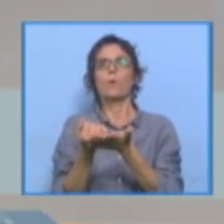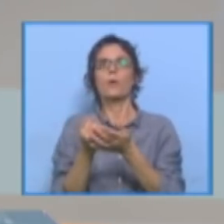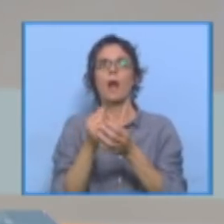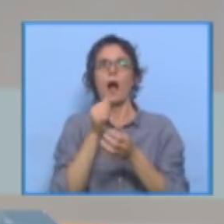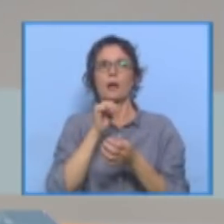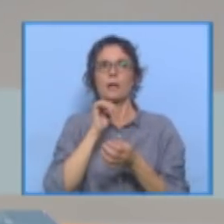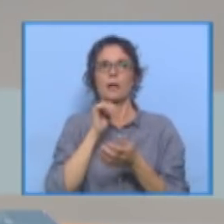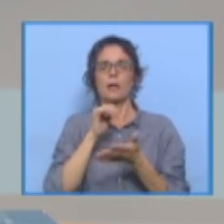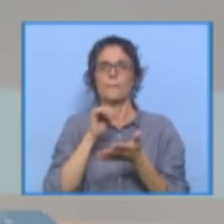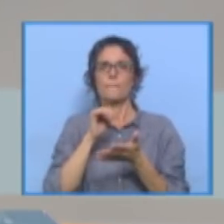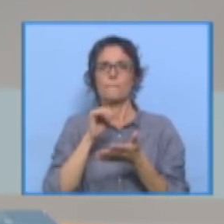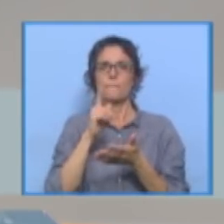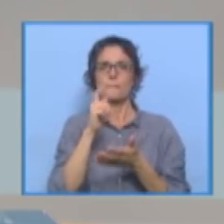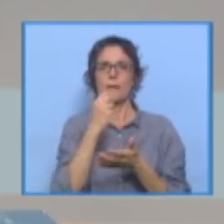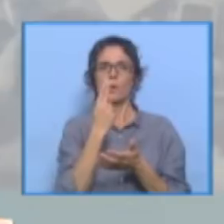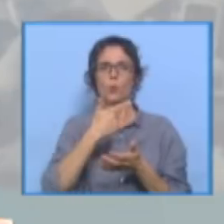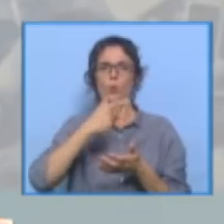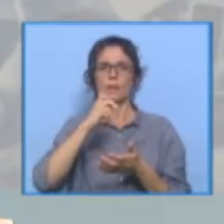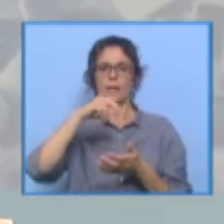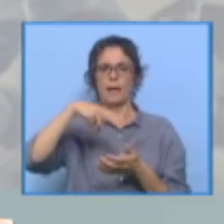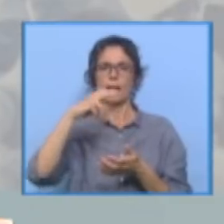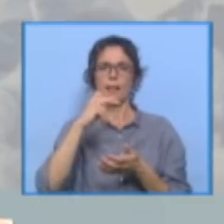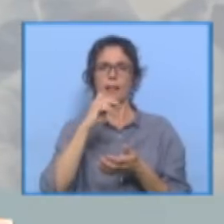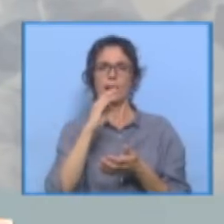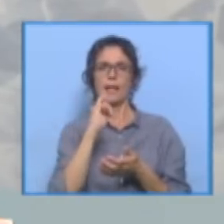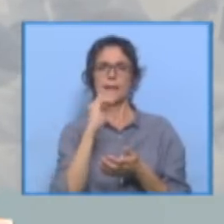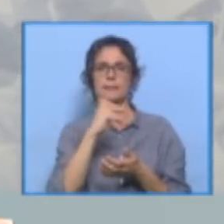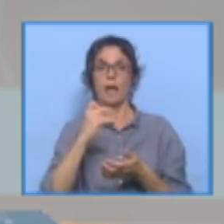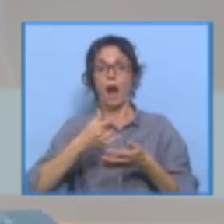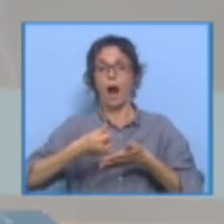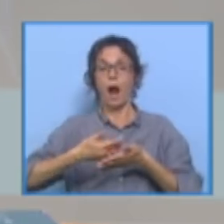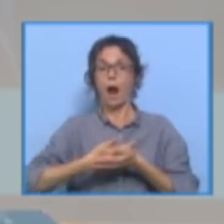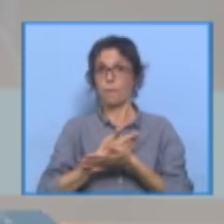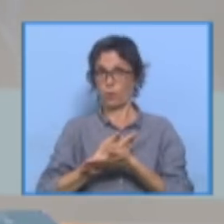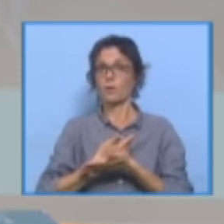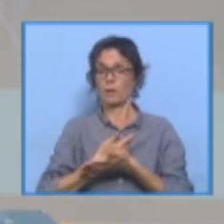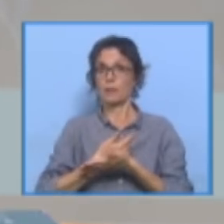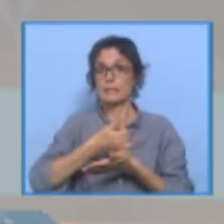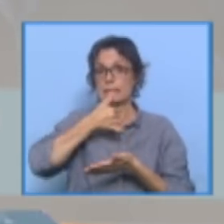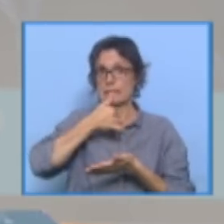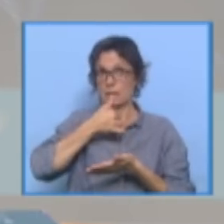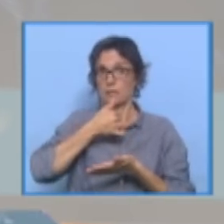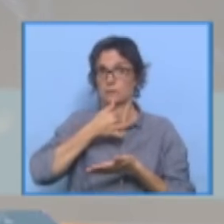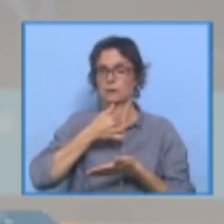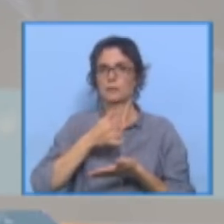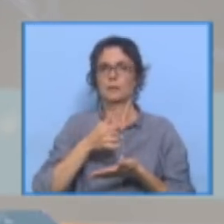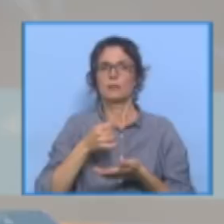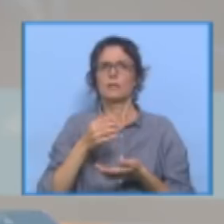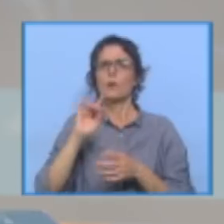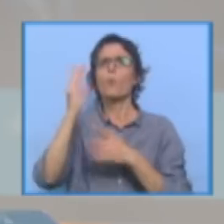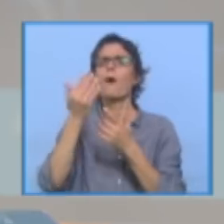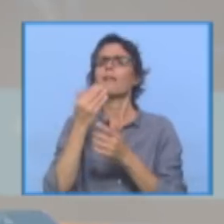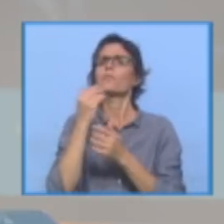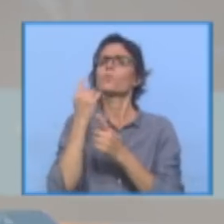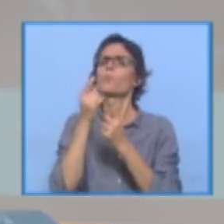possível? O que é que diz quando alguém o aborda sobre esse assunto da eutanásia? O que é que lhe digo? É preciso... Até pedir a eutanásia. Quando alguém